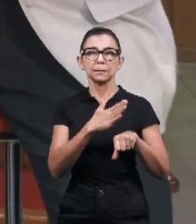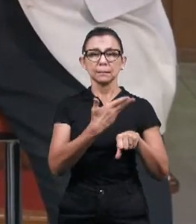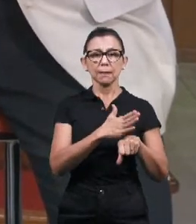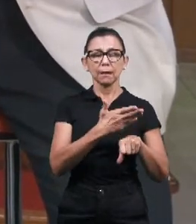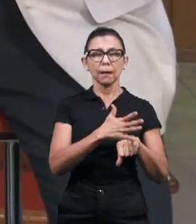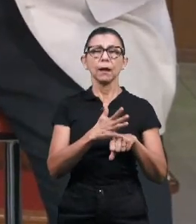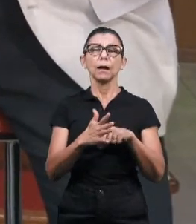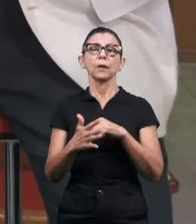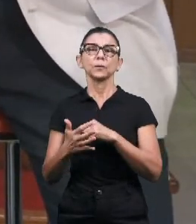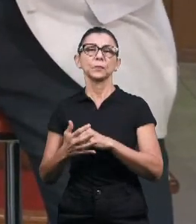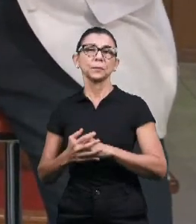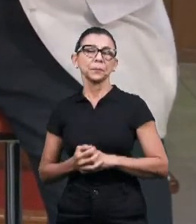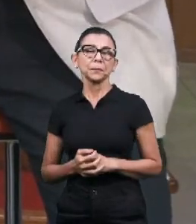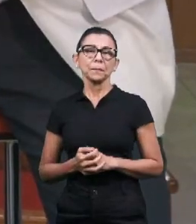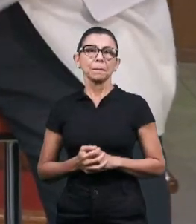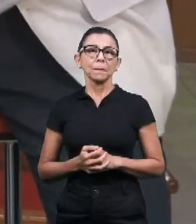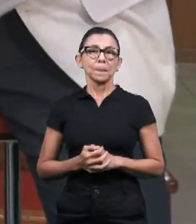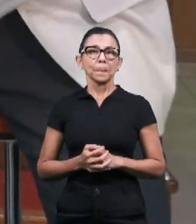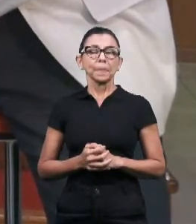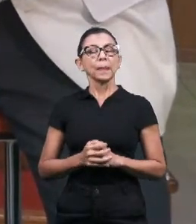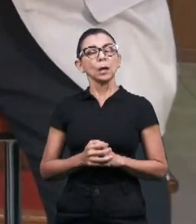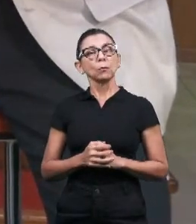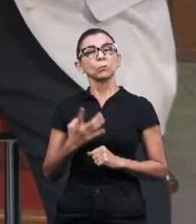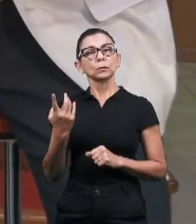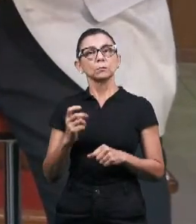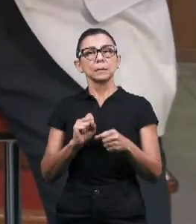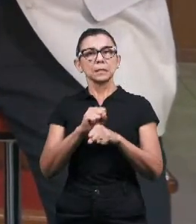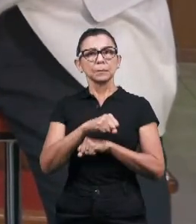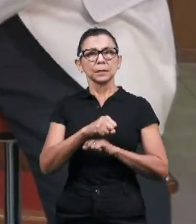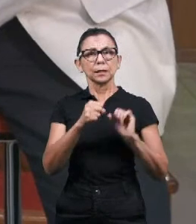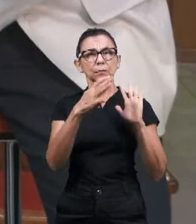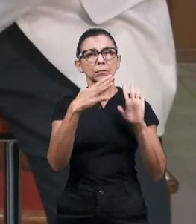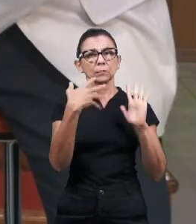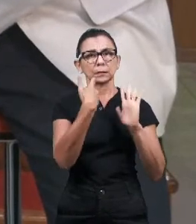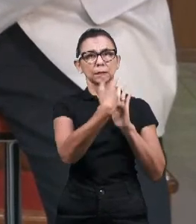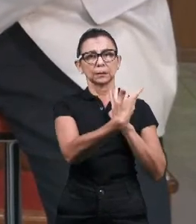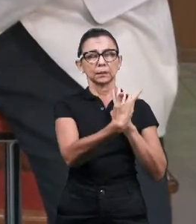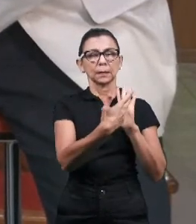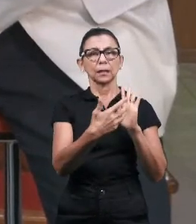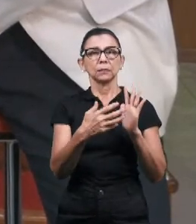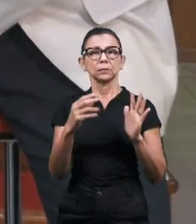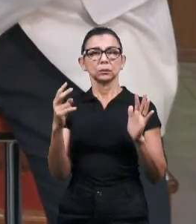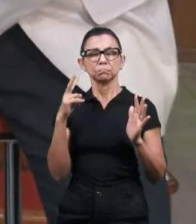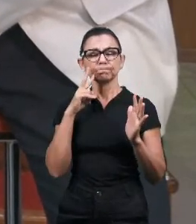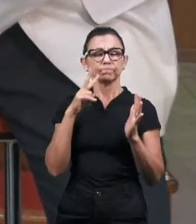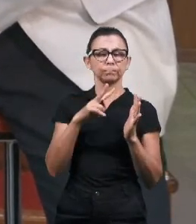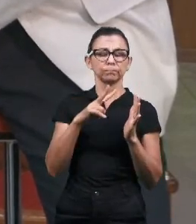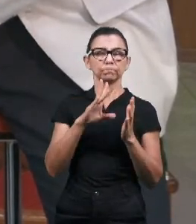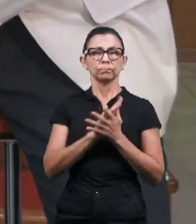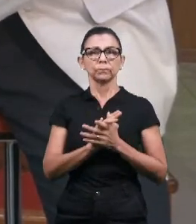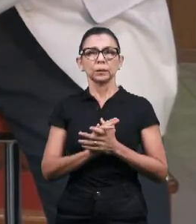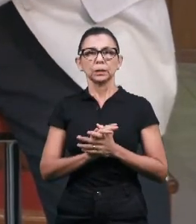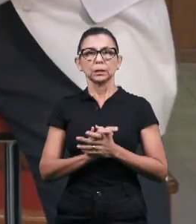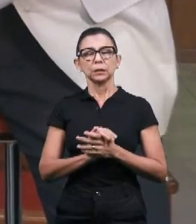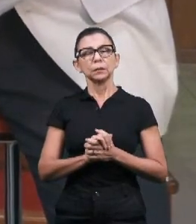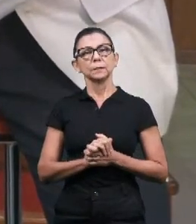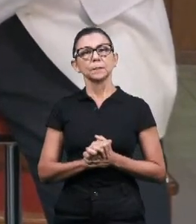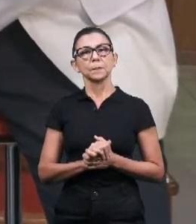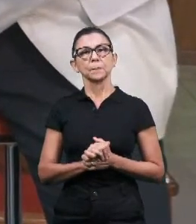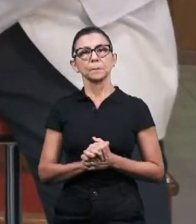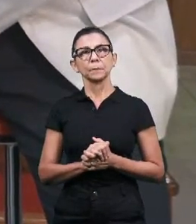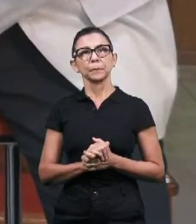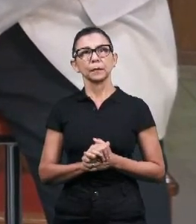então convocados para fazer parte do ensaio e também do grupo do Manaim. O que é interessante, inclusive, e o